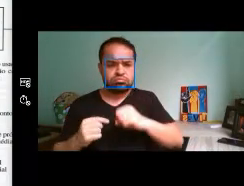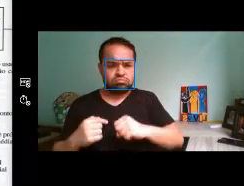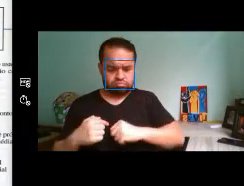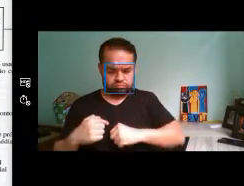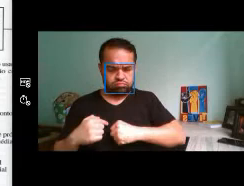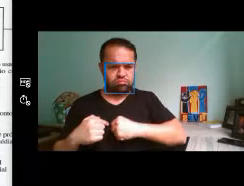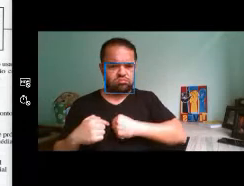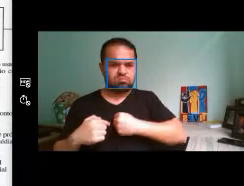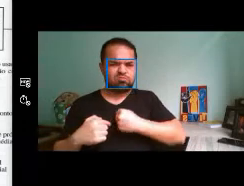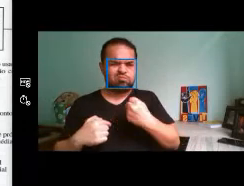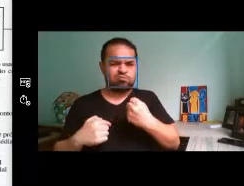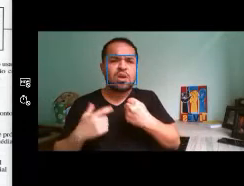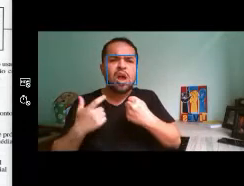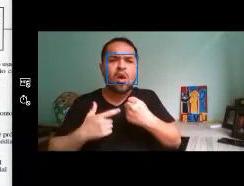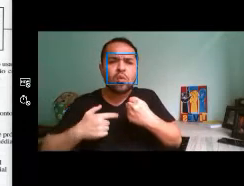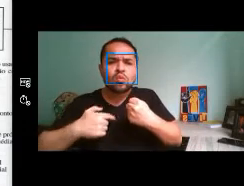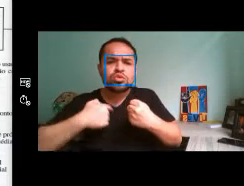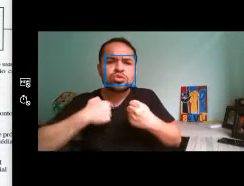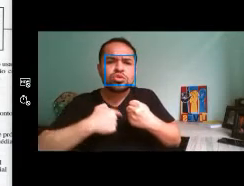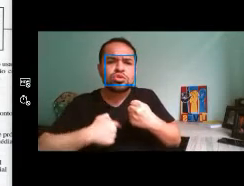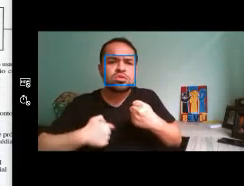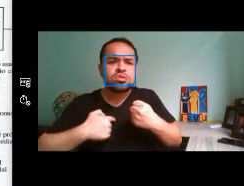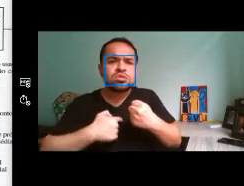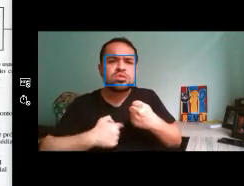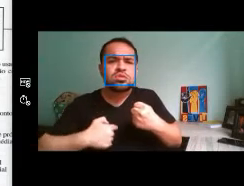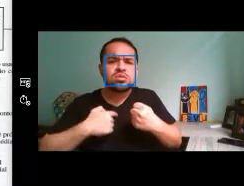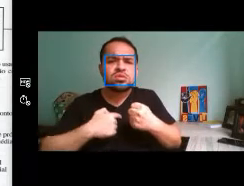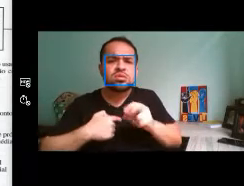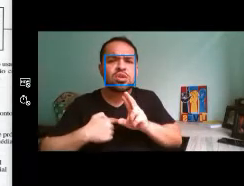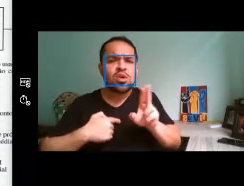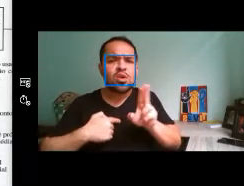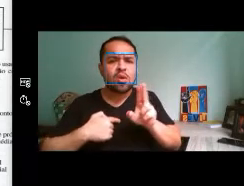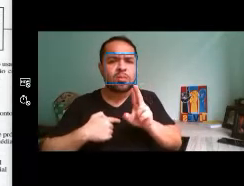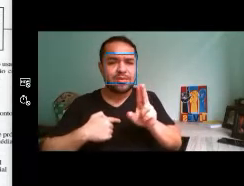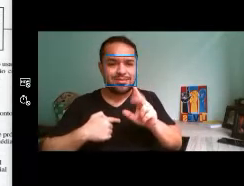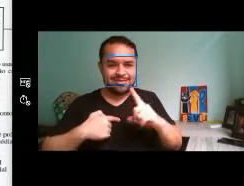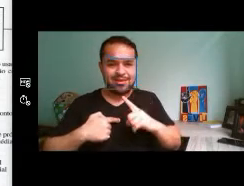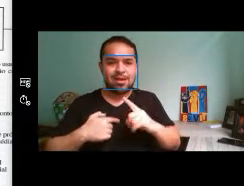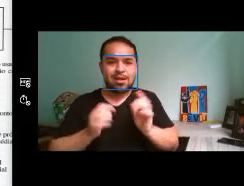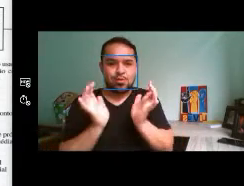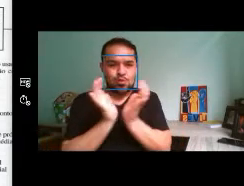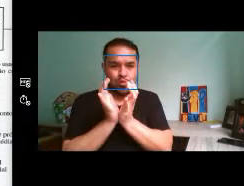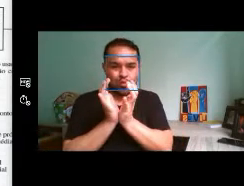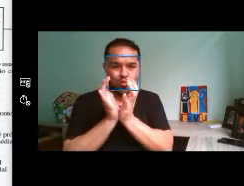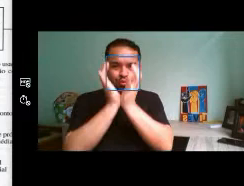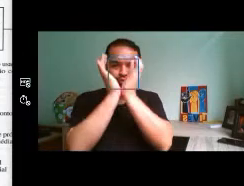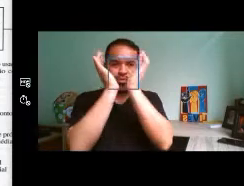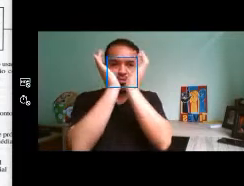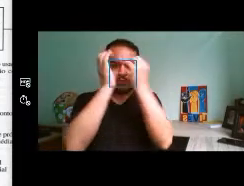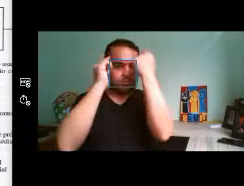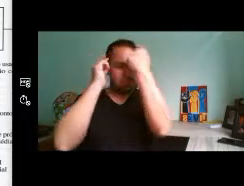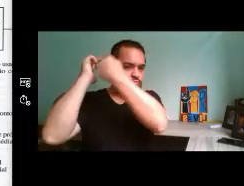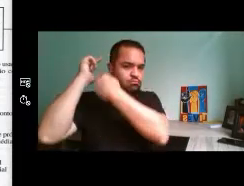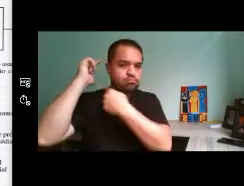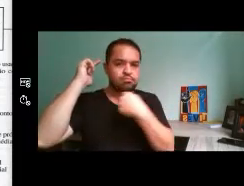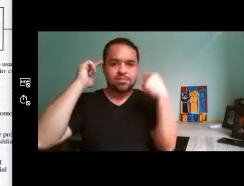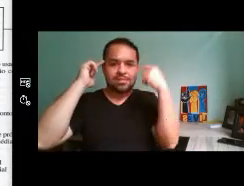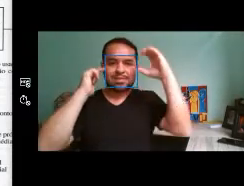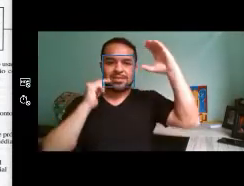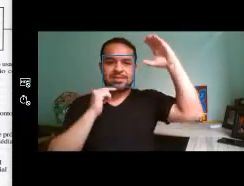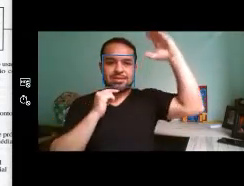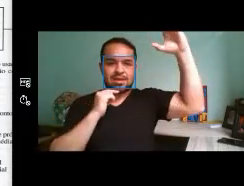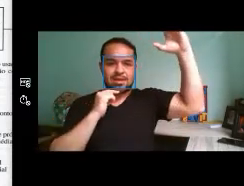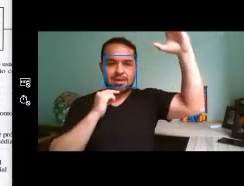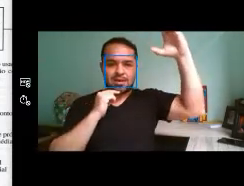localização desse sinal? Veja, no sinal de ódio, esse que a gente está transcrevendo, a gente faz aqui. Tem alguns sinais que a gente faz na